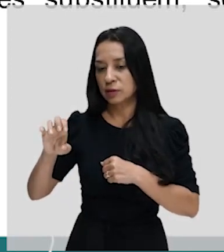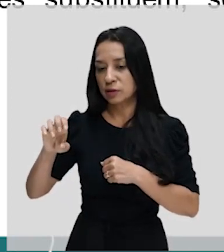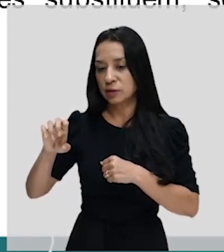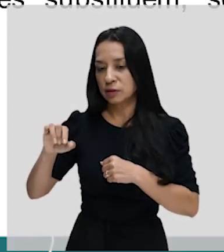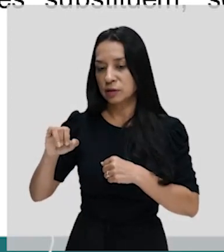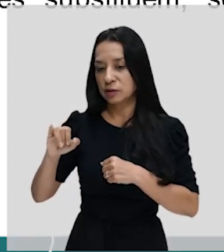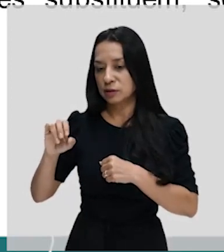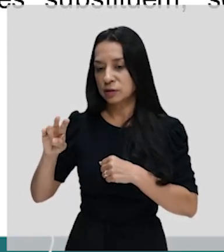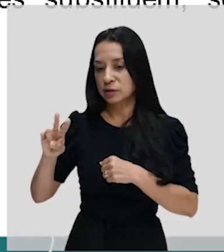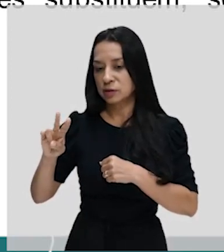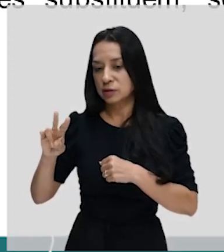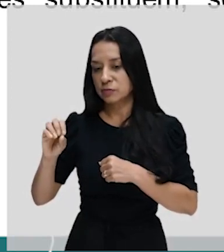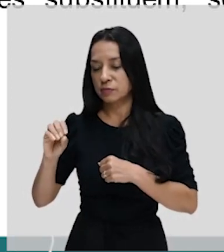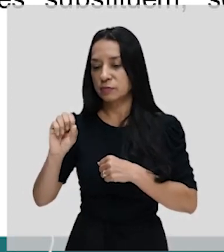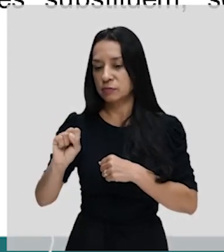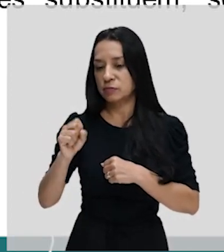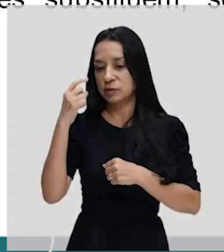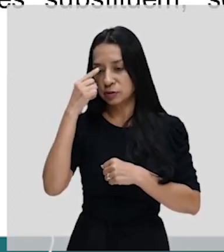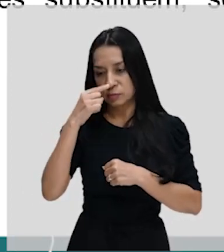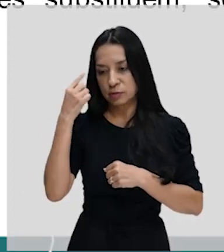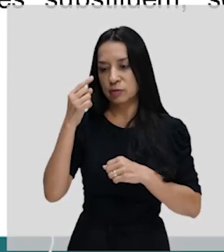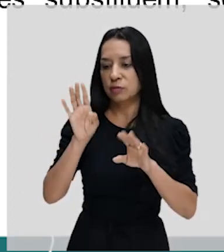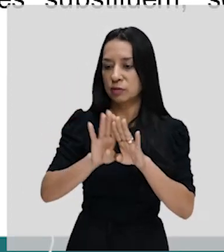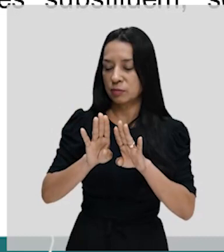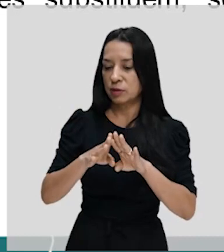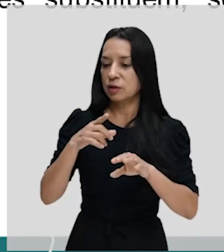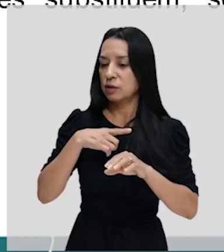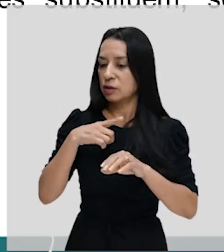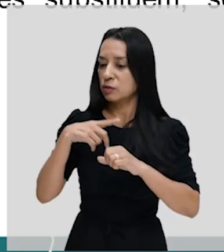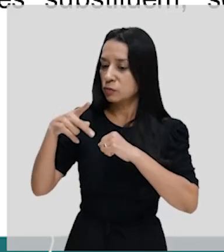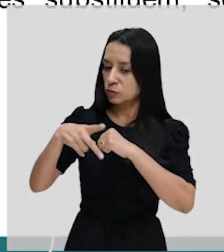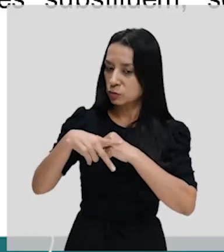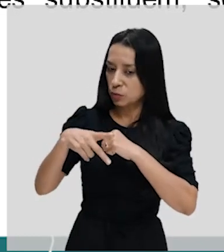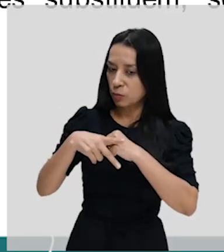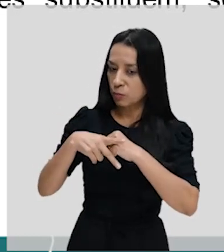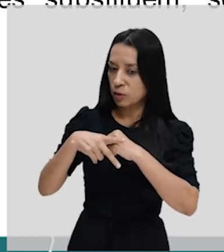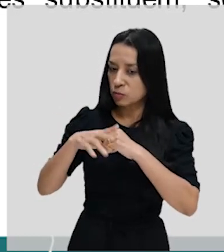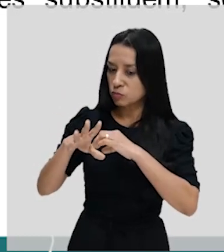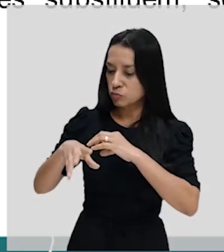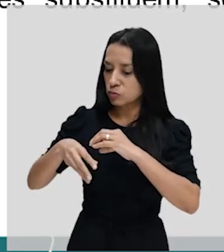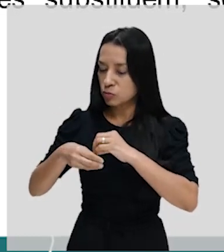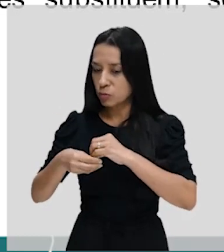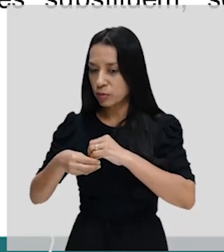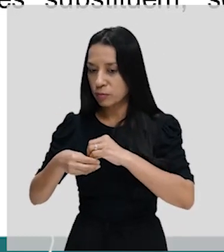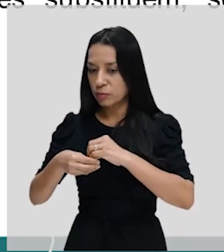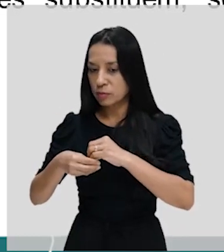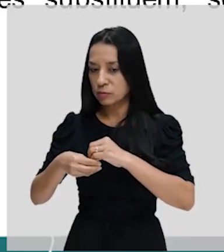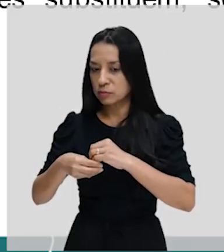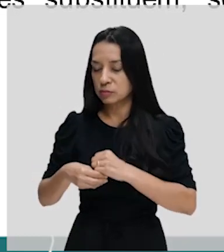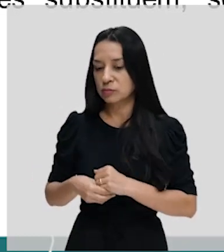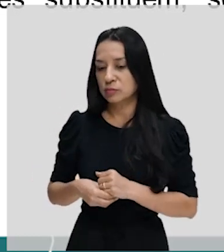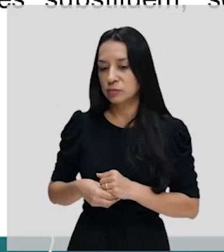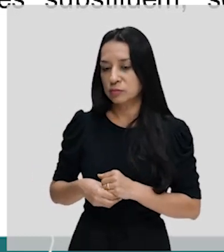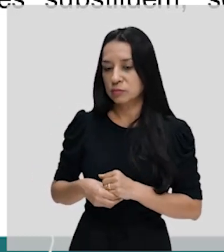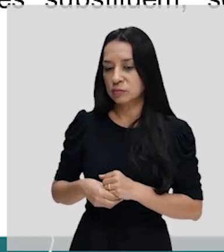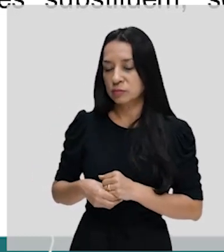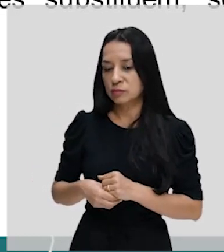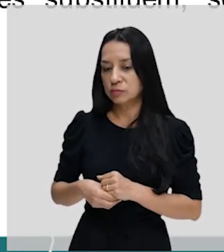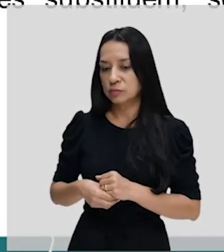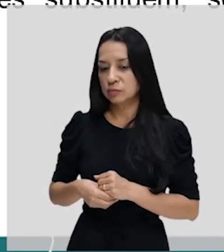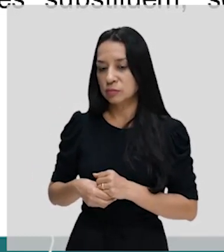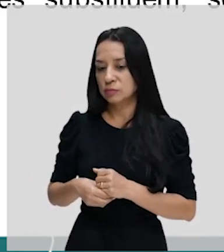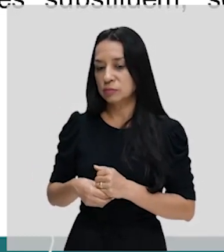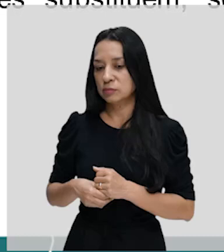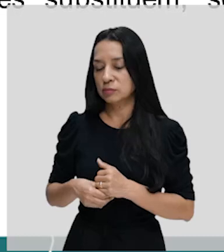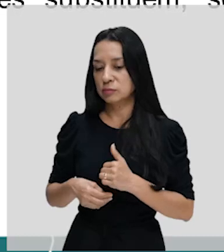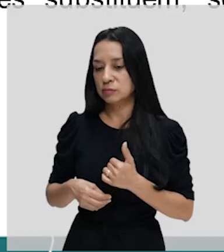também, olha só, os pronomes de complemento direto. tá? E indireto. E esses pronomes substituem,